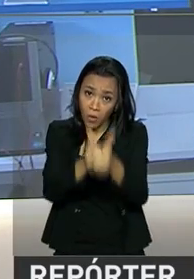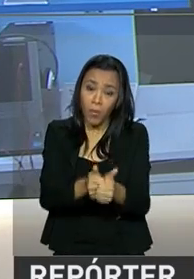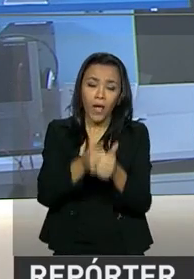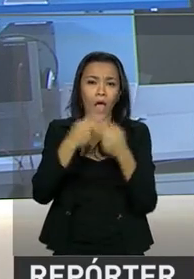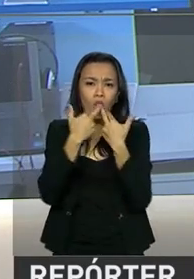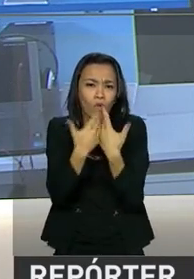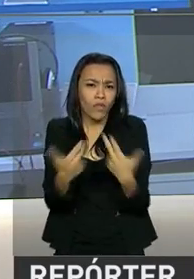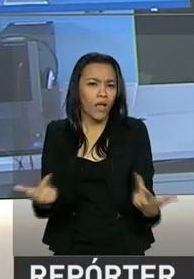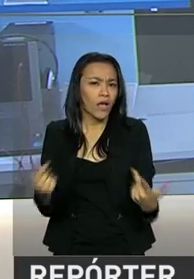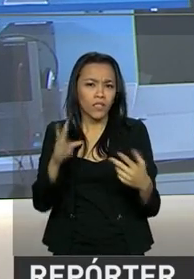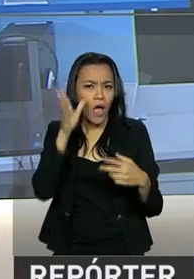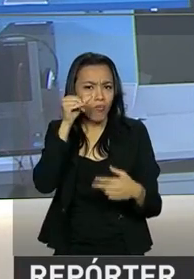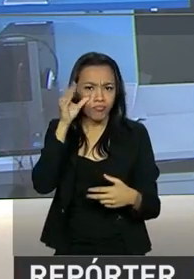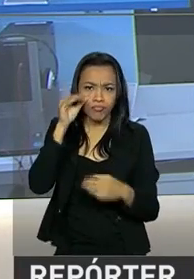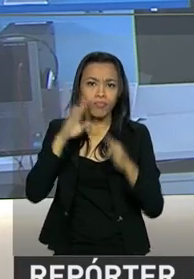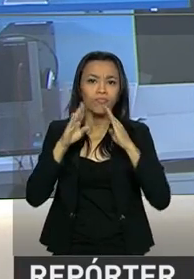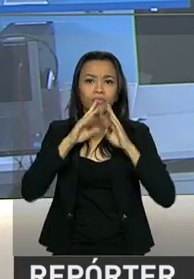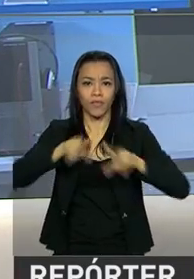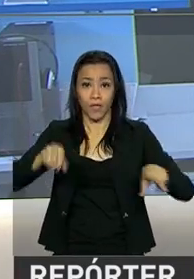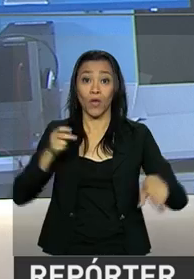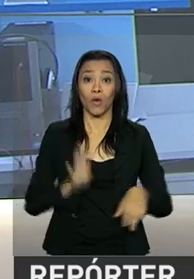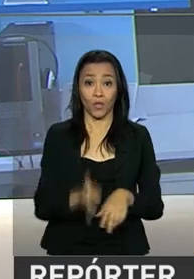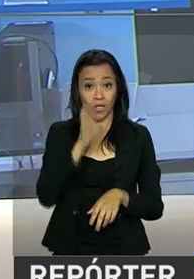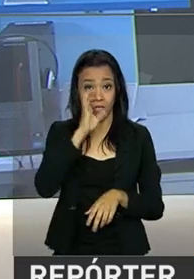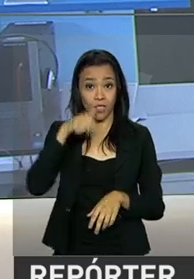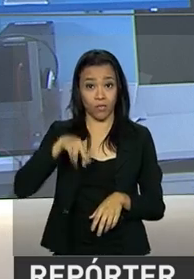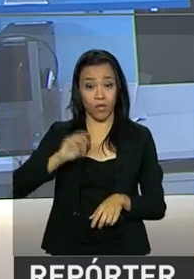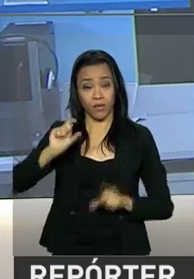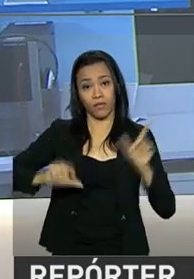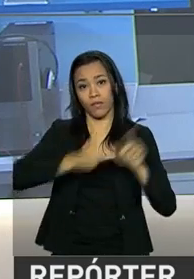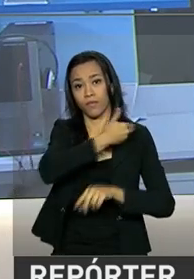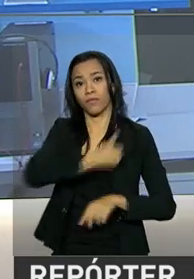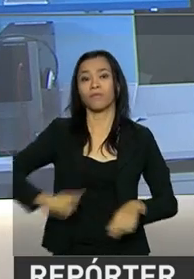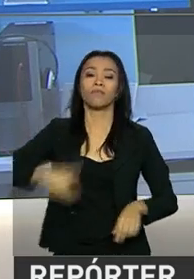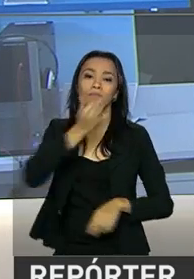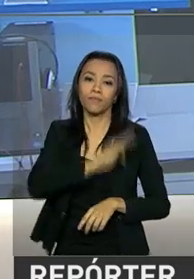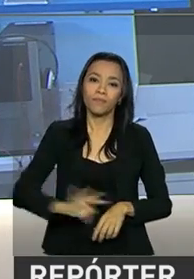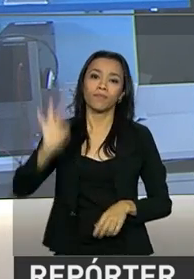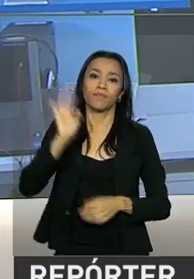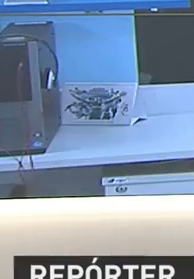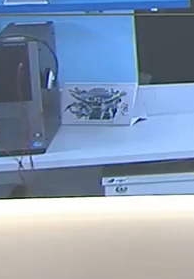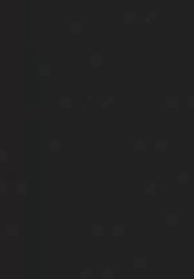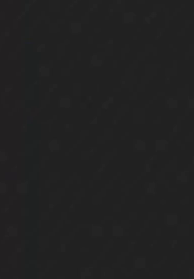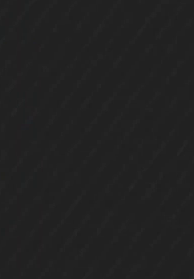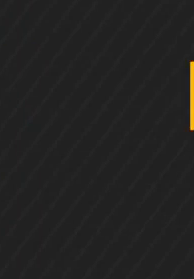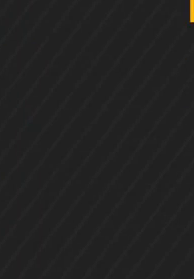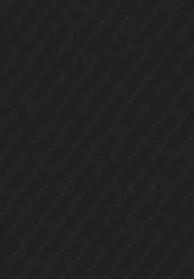novidades em nossas redes sociais Continue com a gente NBR a TV do Governo